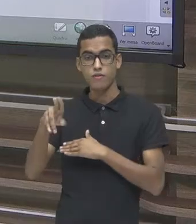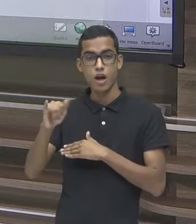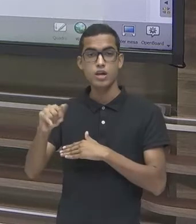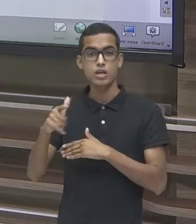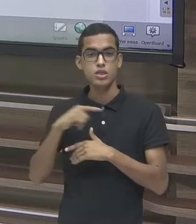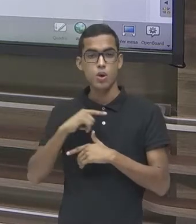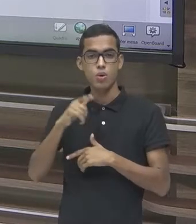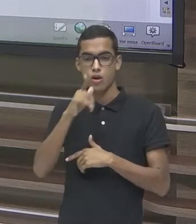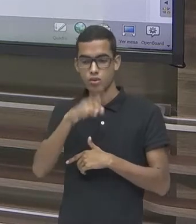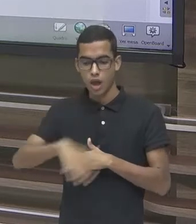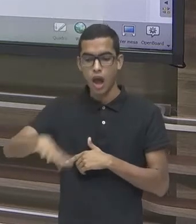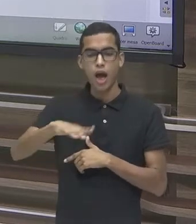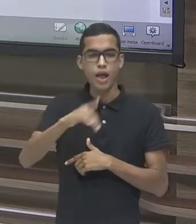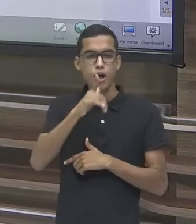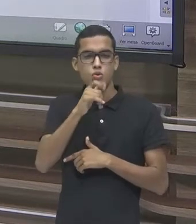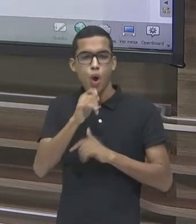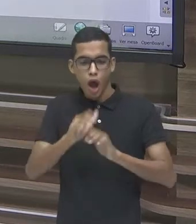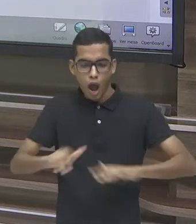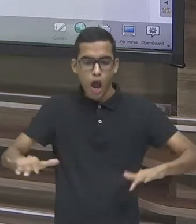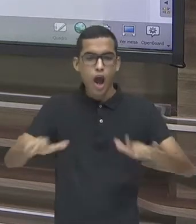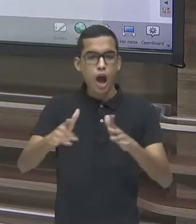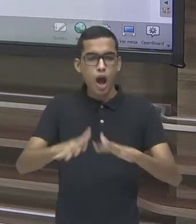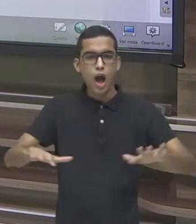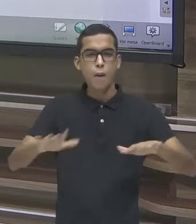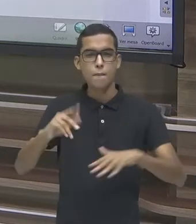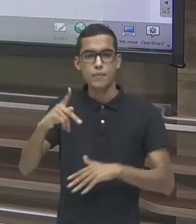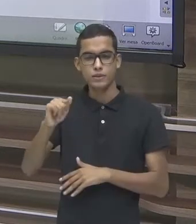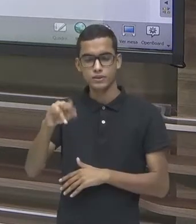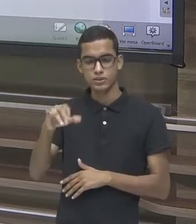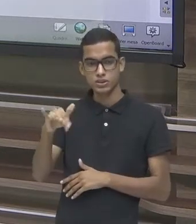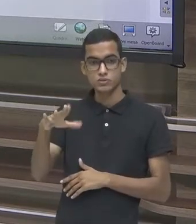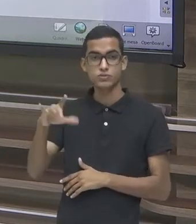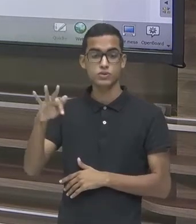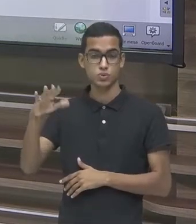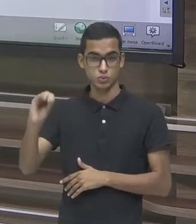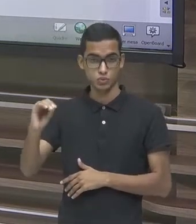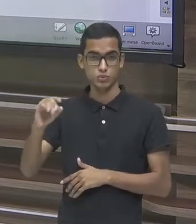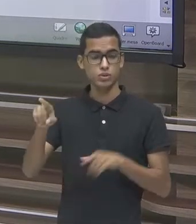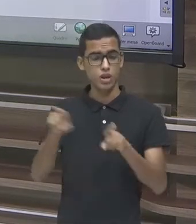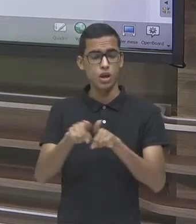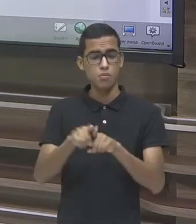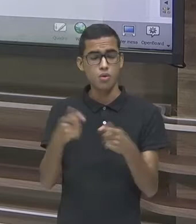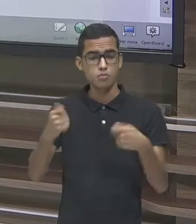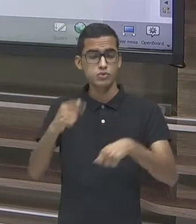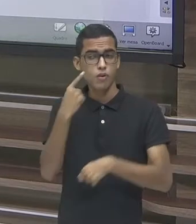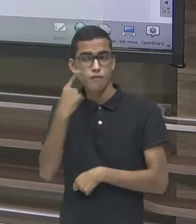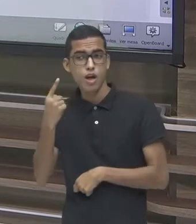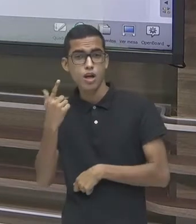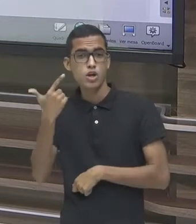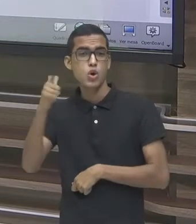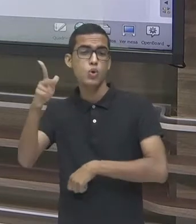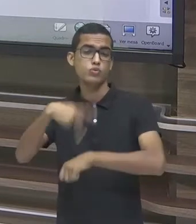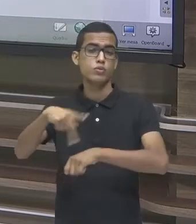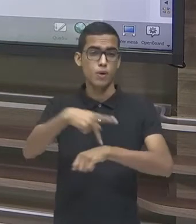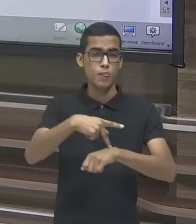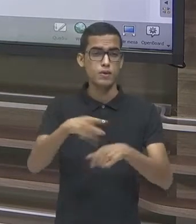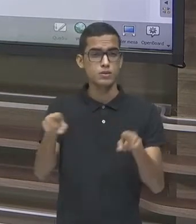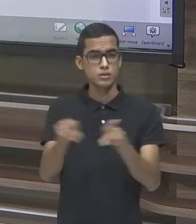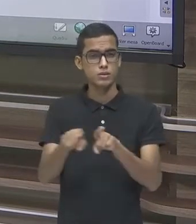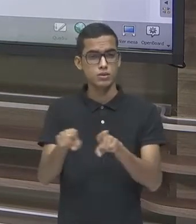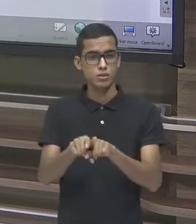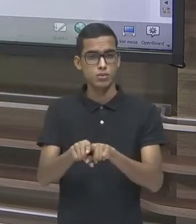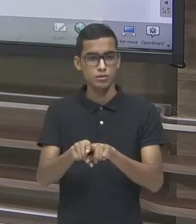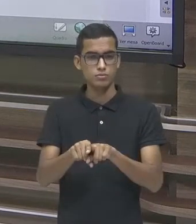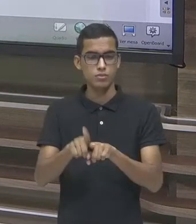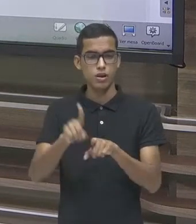esses 2 territórios. A gente vai verificar isso em outros lugares também que vão estar. O Alasca ele foi comprado muito